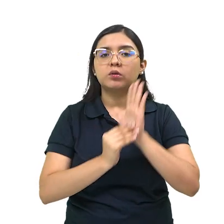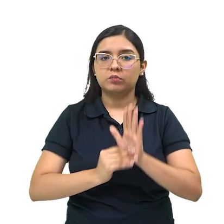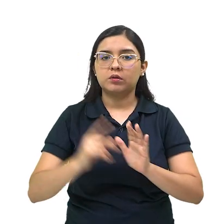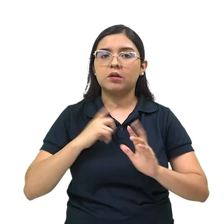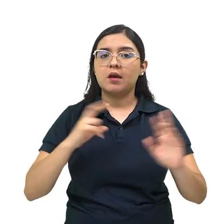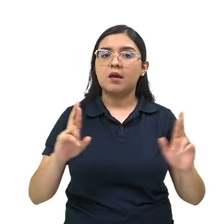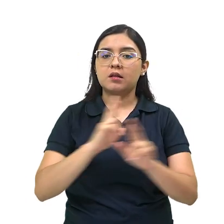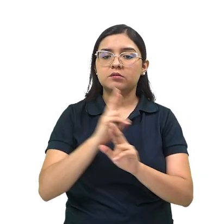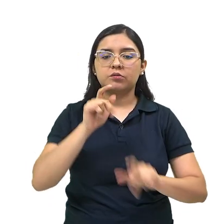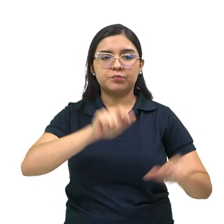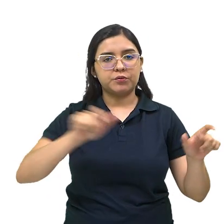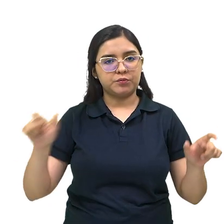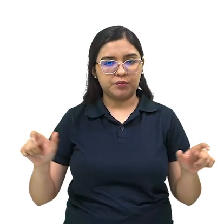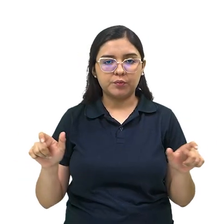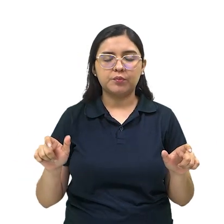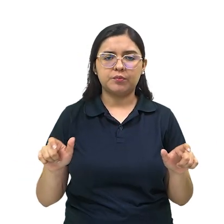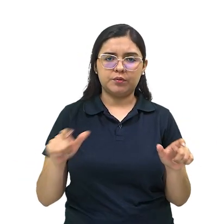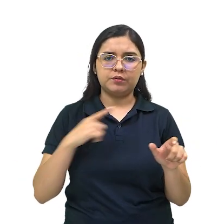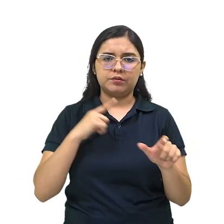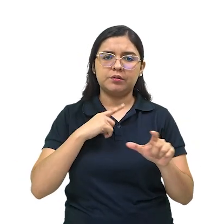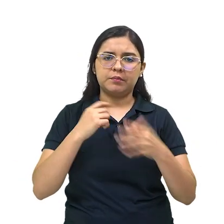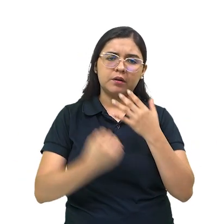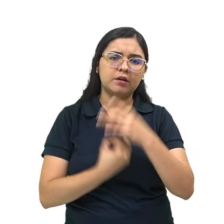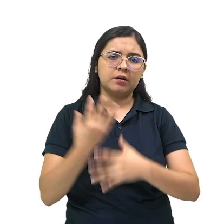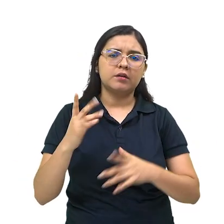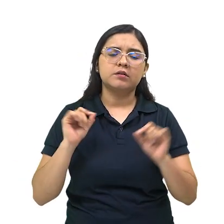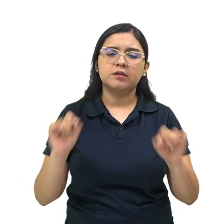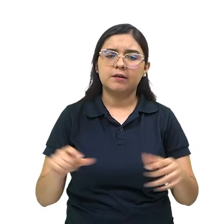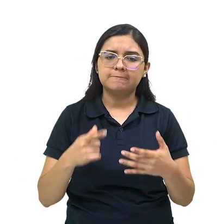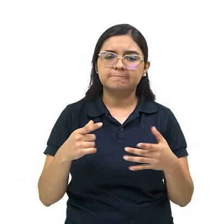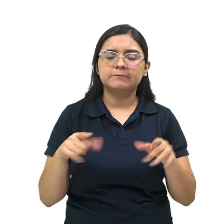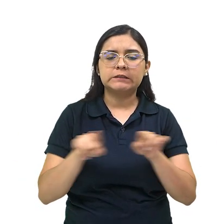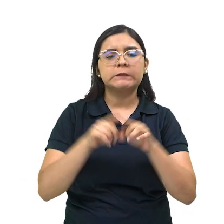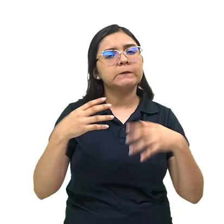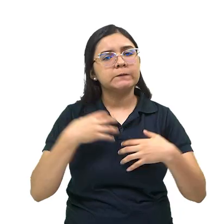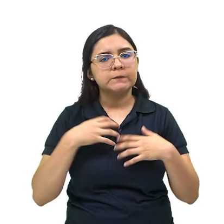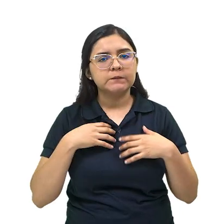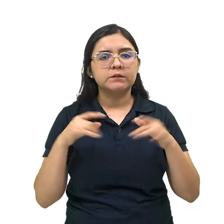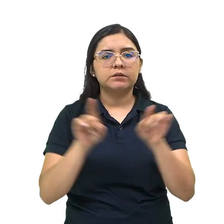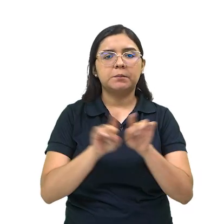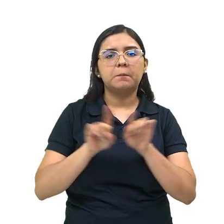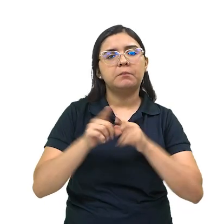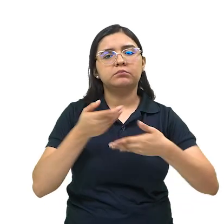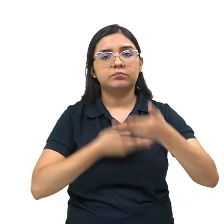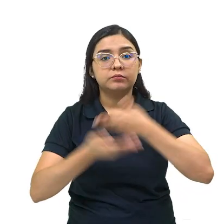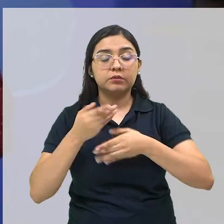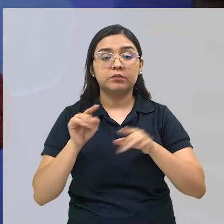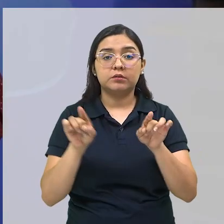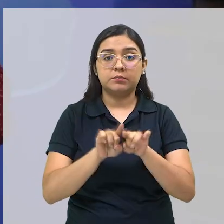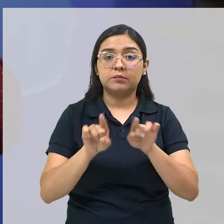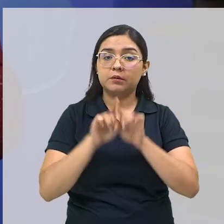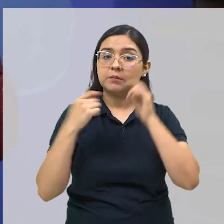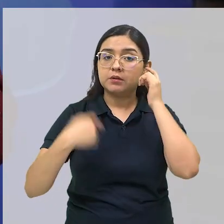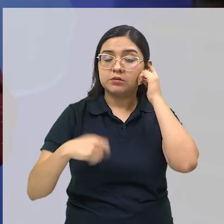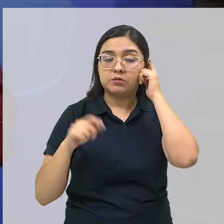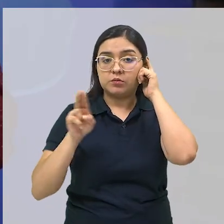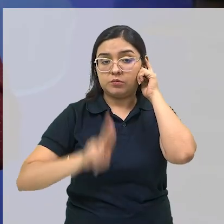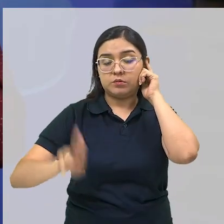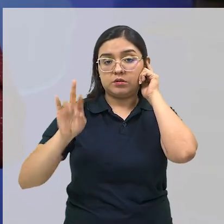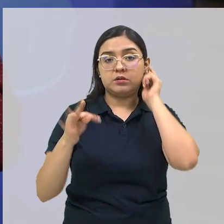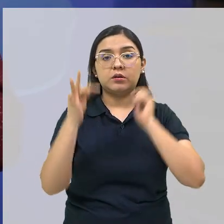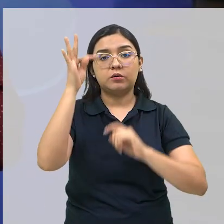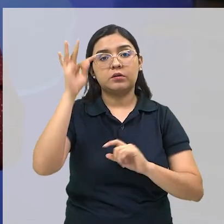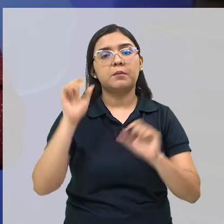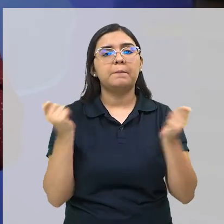relação com as pessoas, né? Que eles criem ali aquele encontro, a paixão, que eles possam gerar o diálogo. E eu preciso usar tecnologias